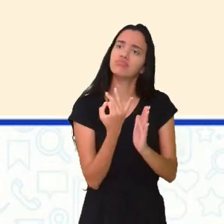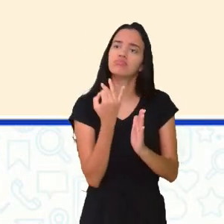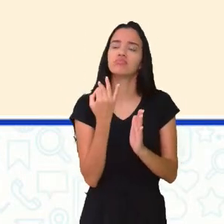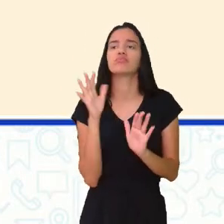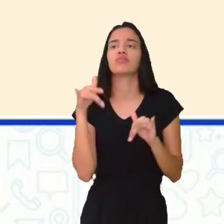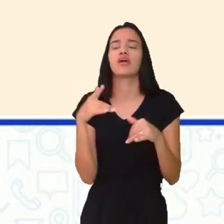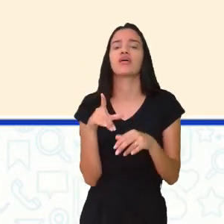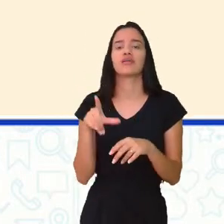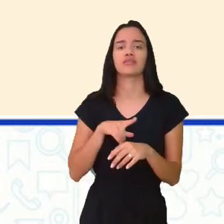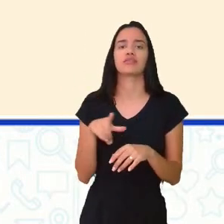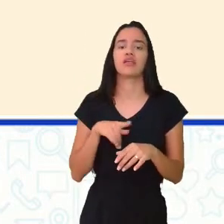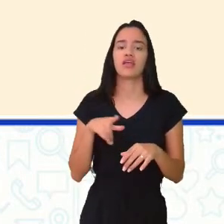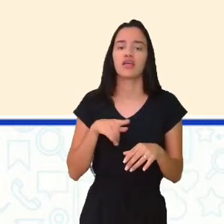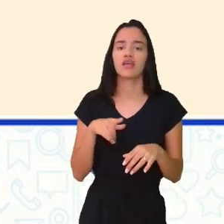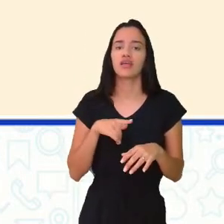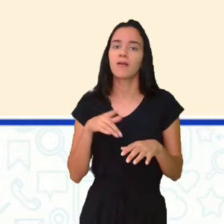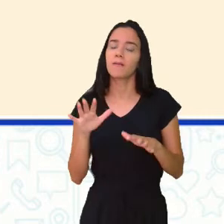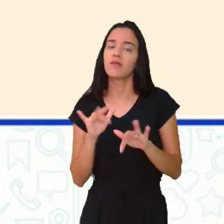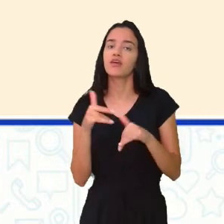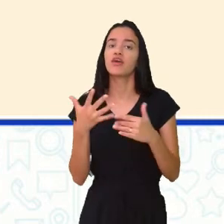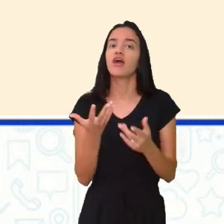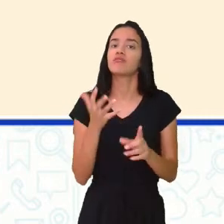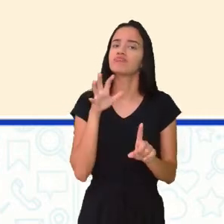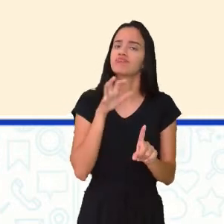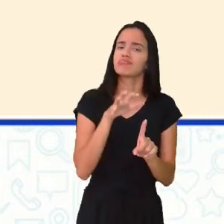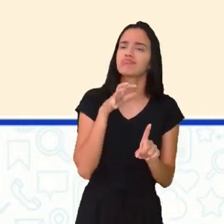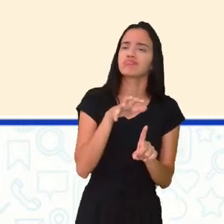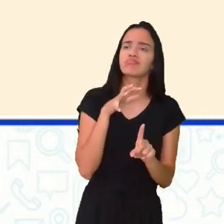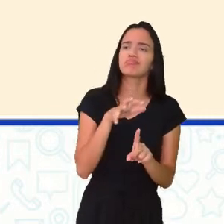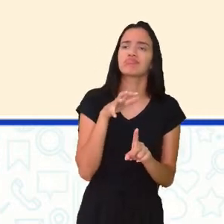essa intencionalidade é modalizadora,